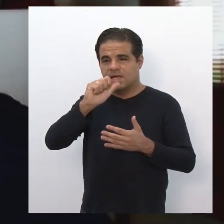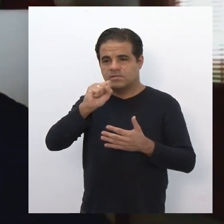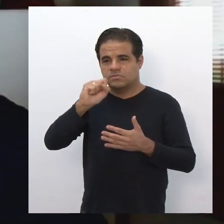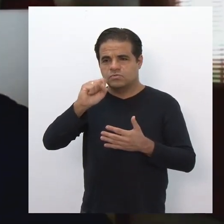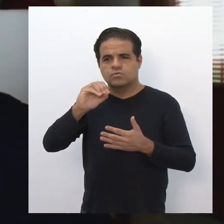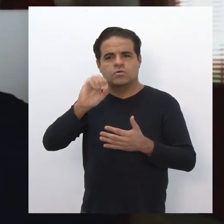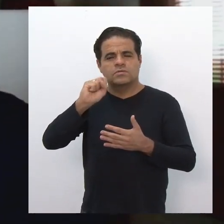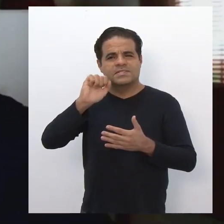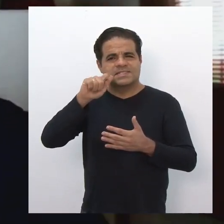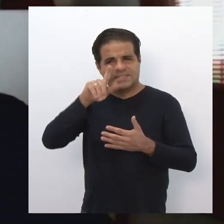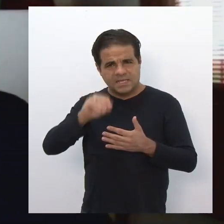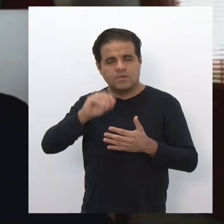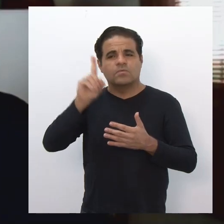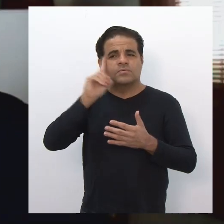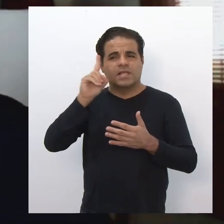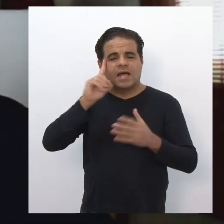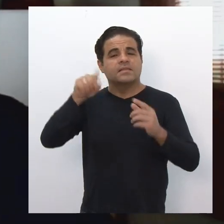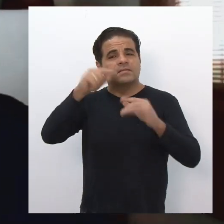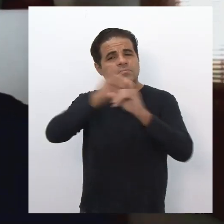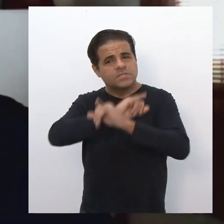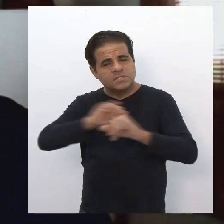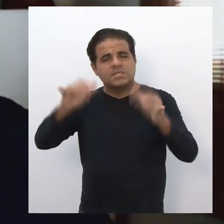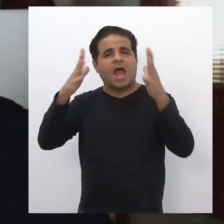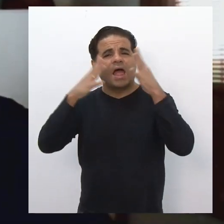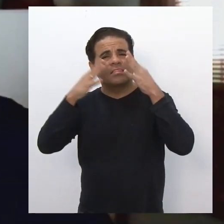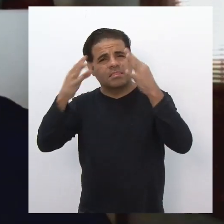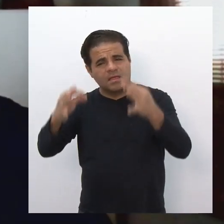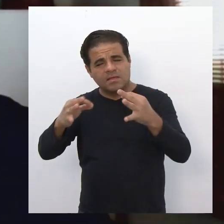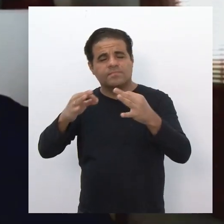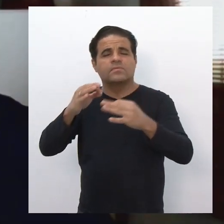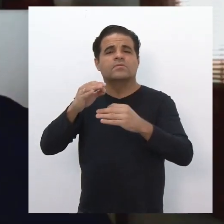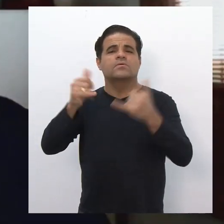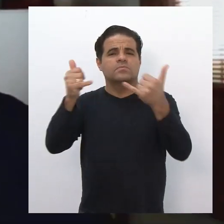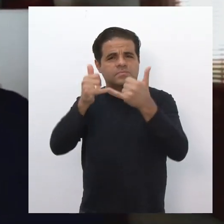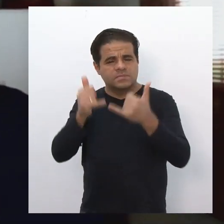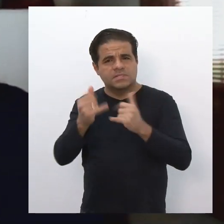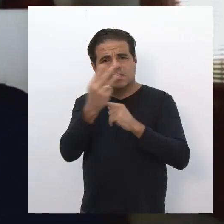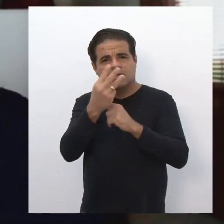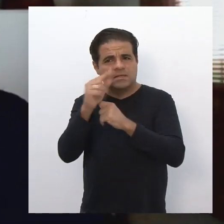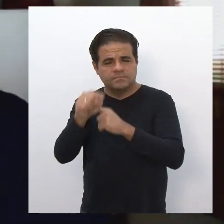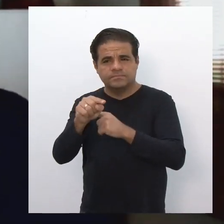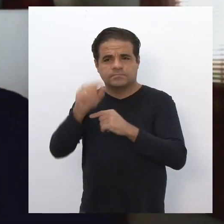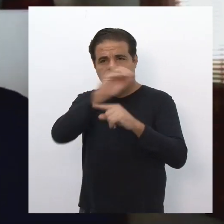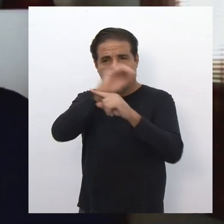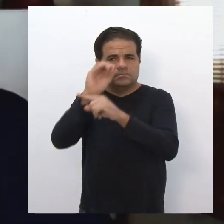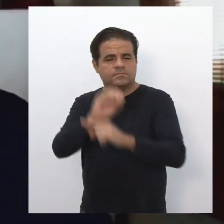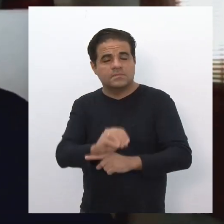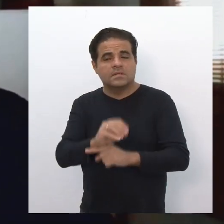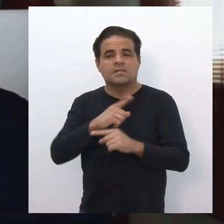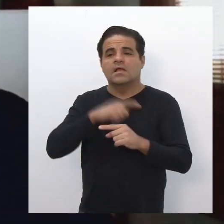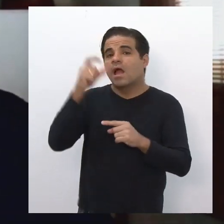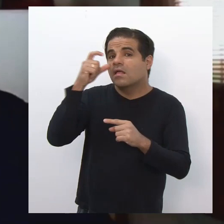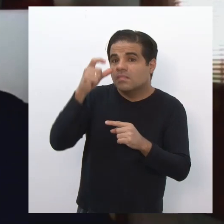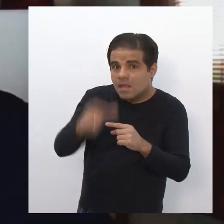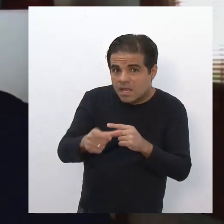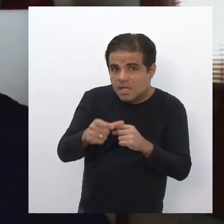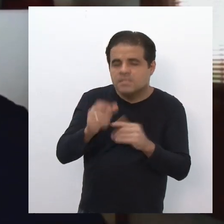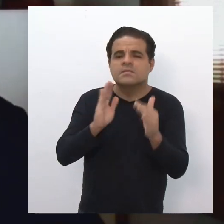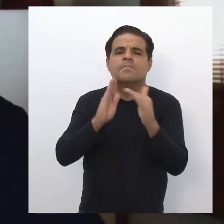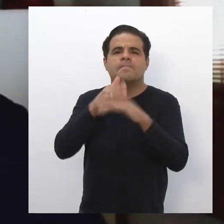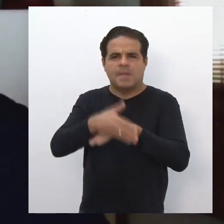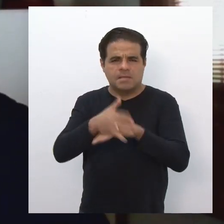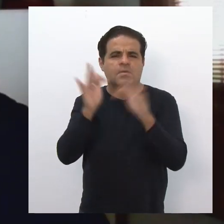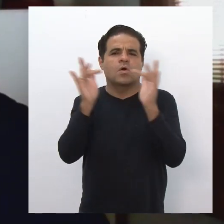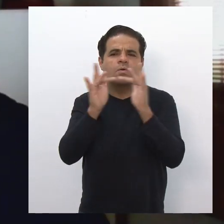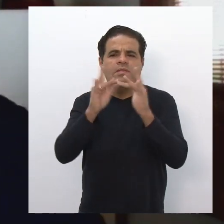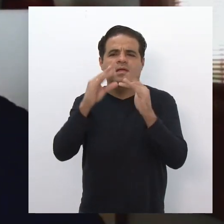a ser divulgada, então fiquem atentos no site da IFAP. Quem tiver interesse em participar, entre em contato